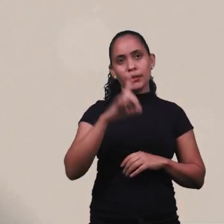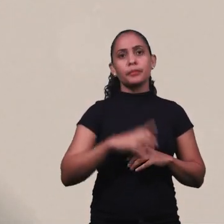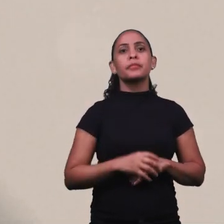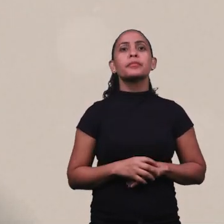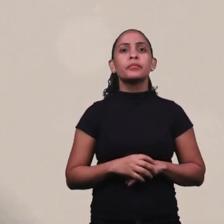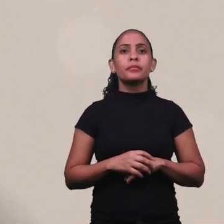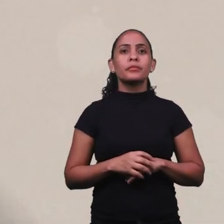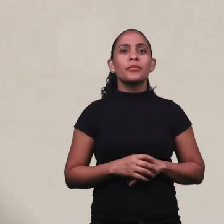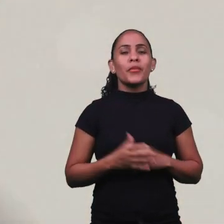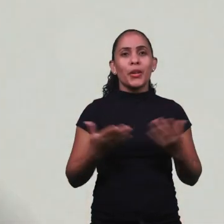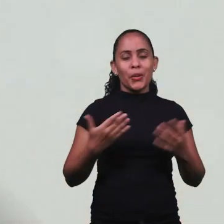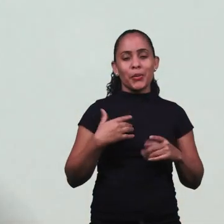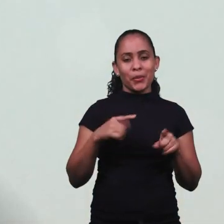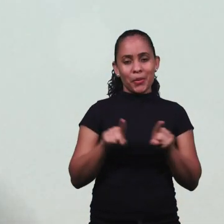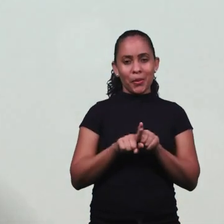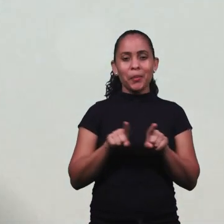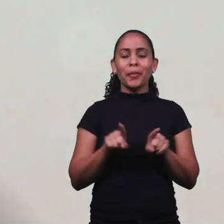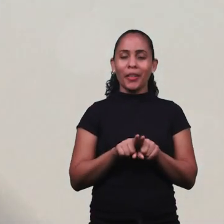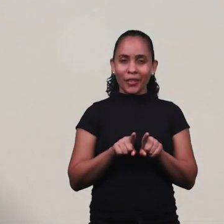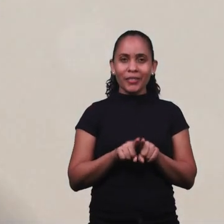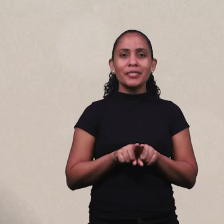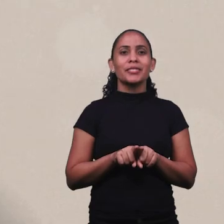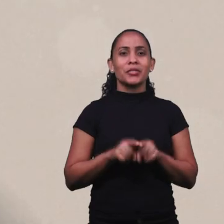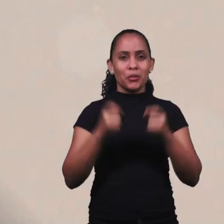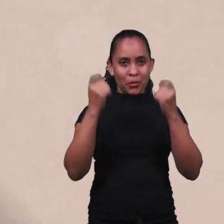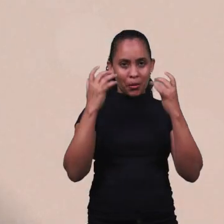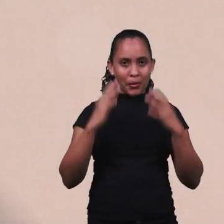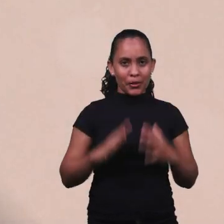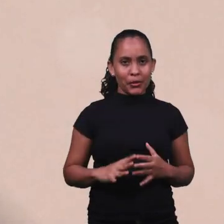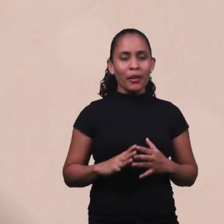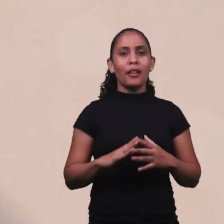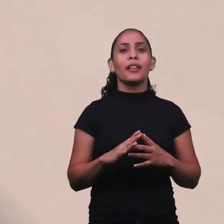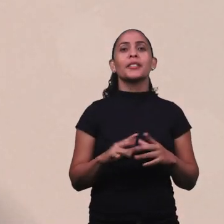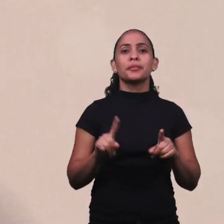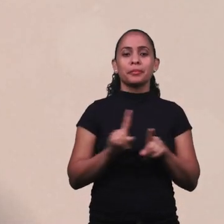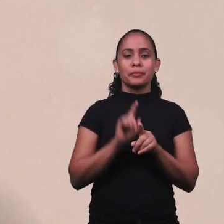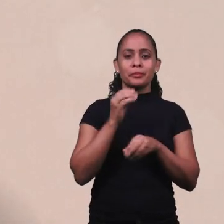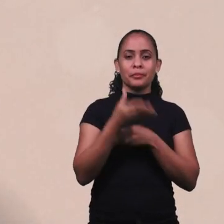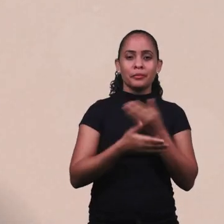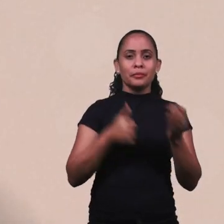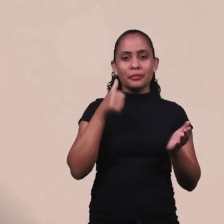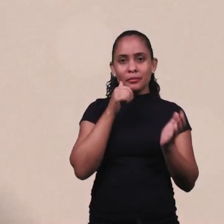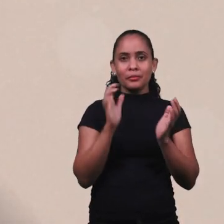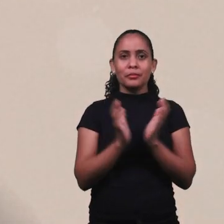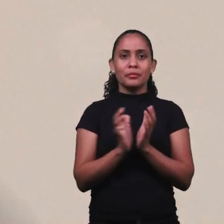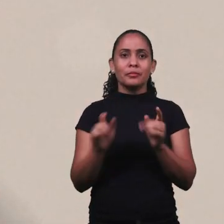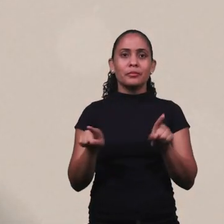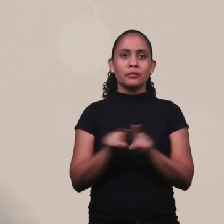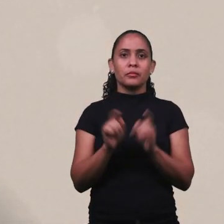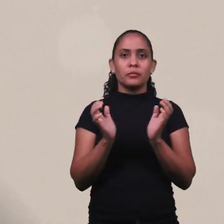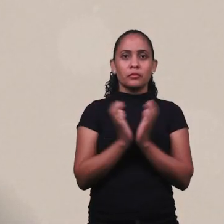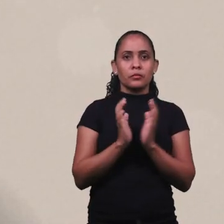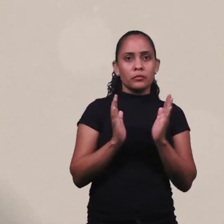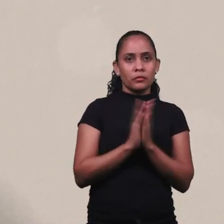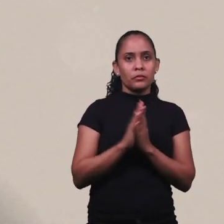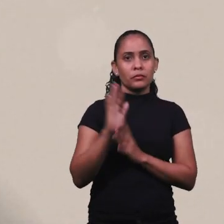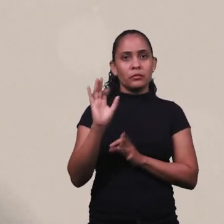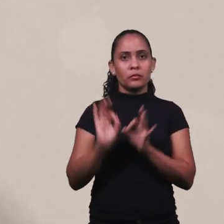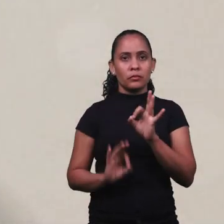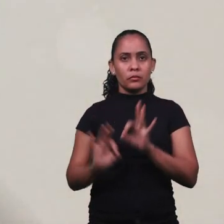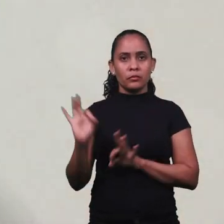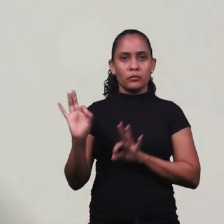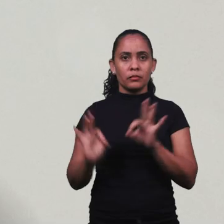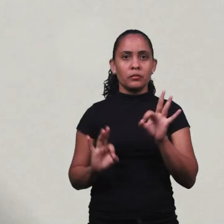Eu sou a senhora de frente, faço parte do grupo de intercessão, do preparo para